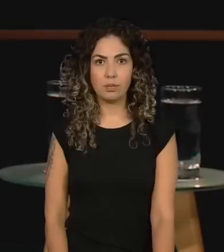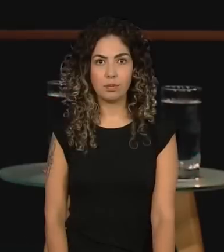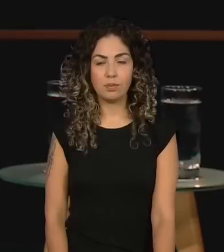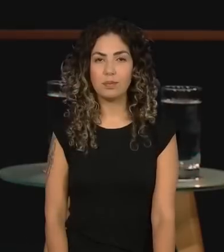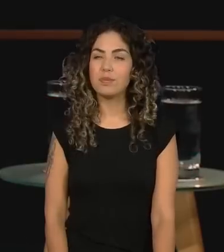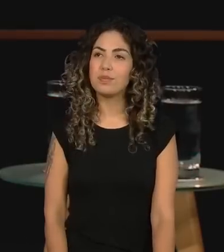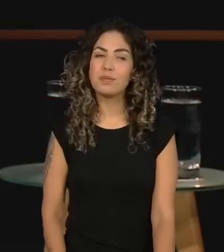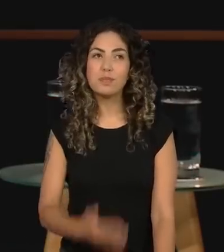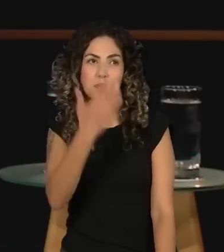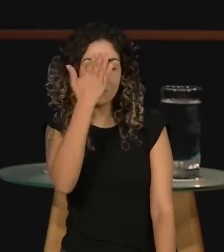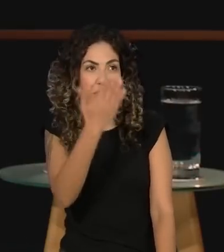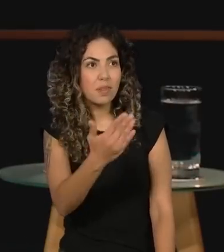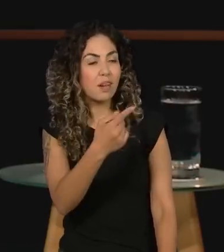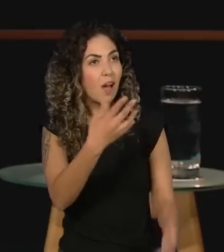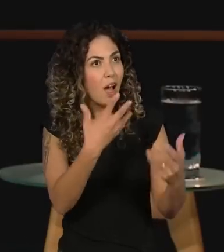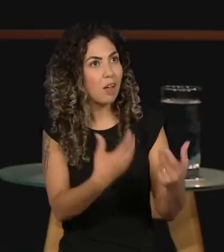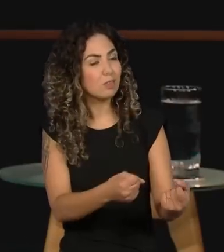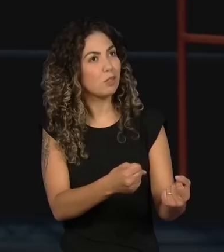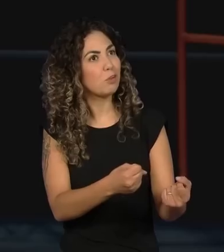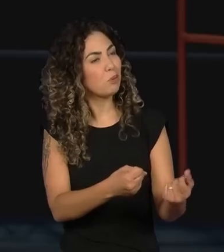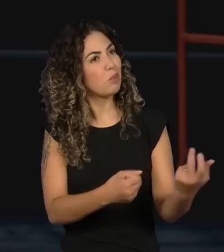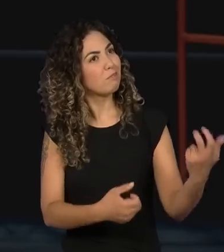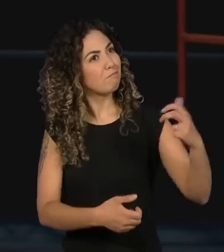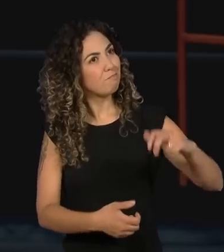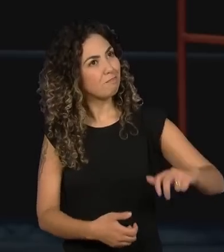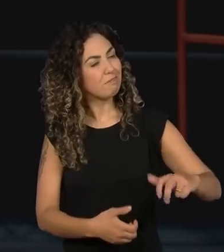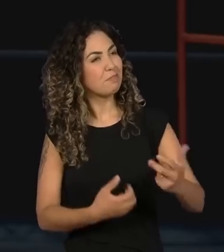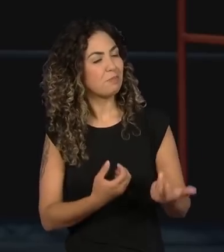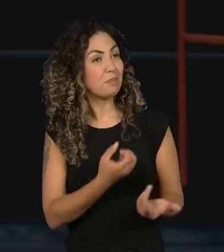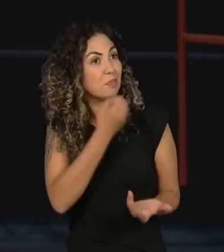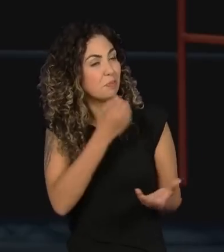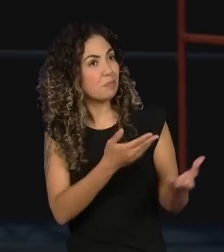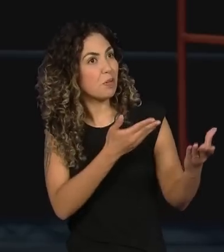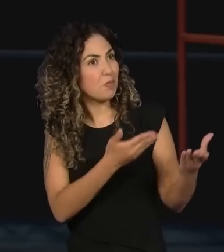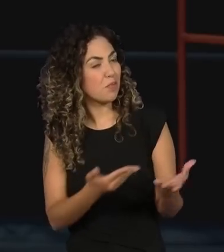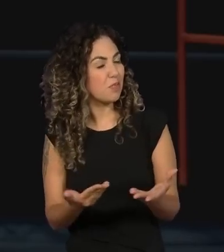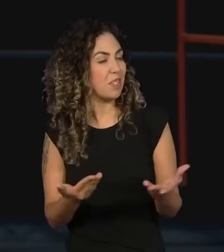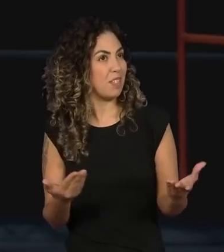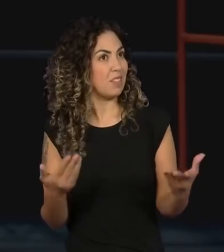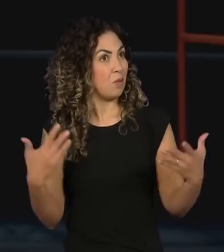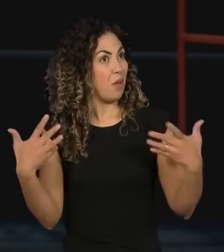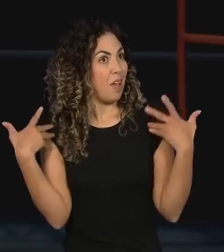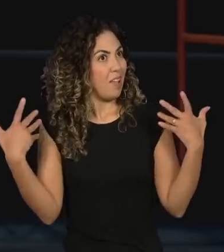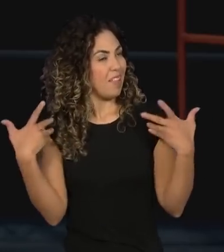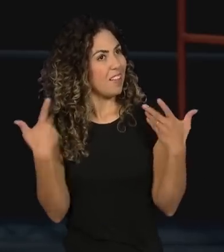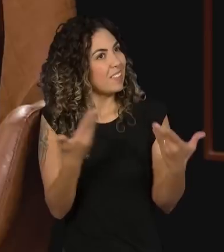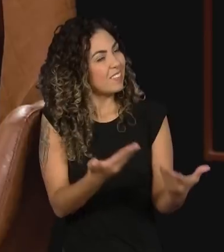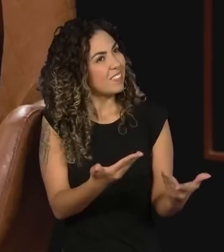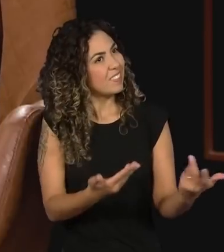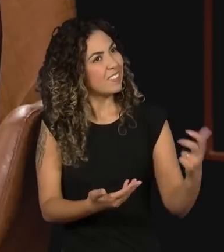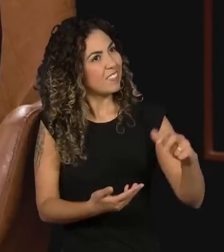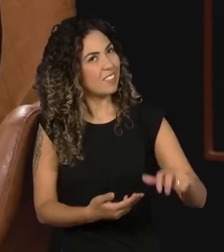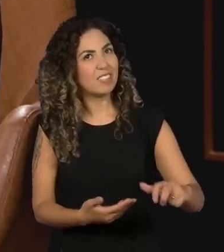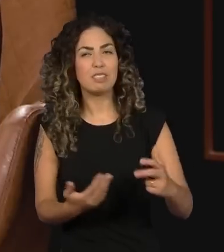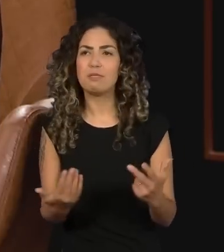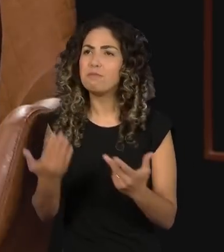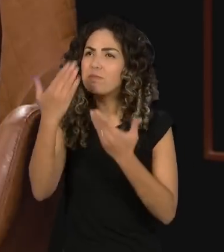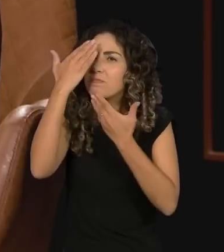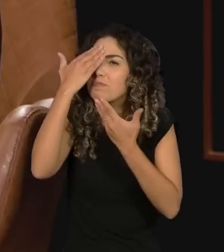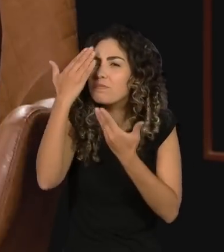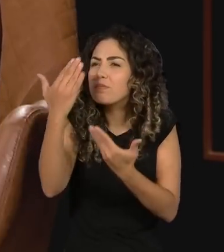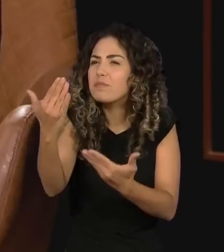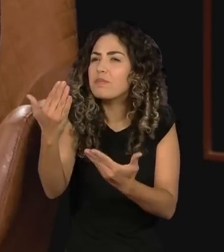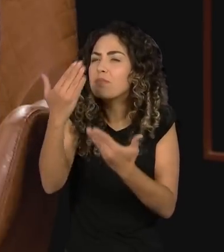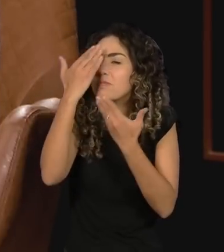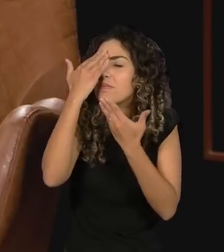Clarice, obrigado por ter aceitado o nosso convite. Seja muito bem-vinda, é uma alegria enorme te receber aqui. Muito obrigada.